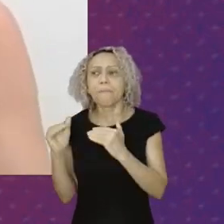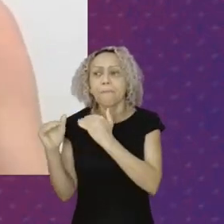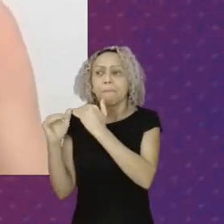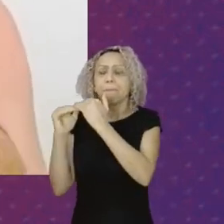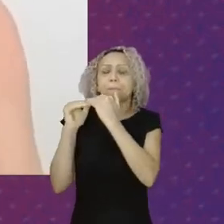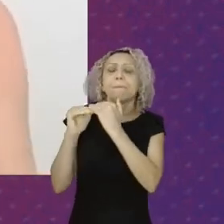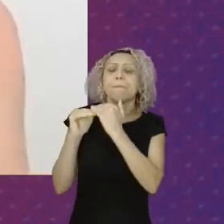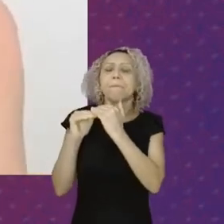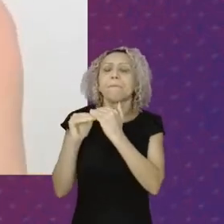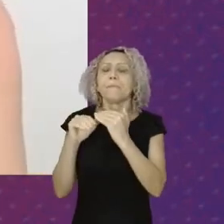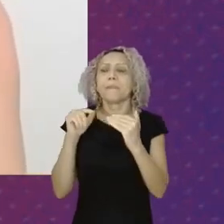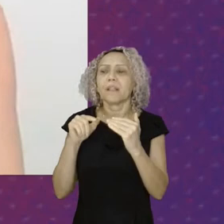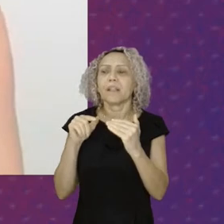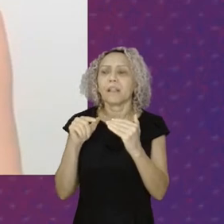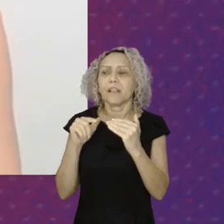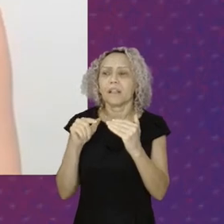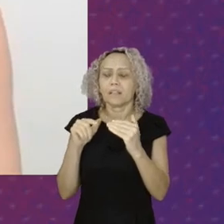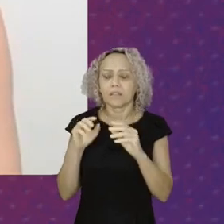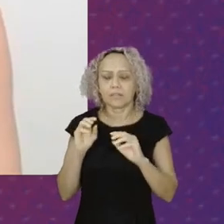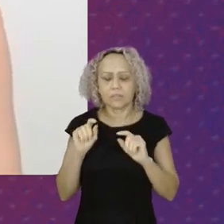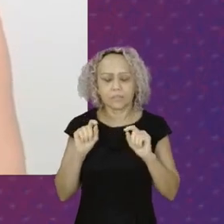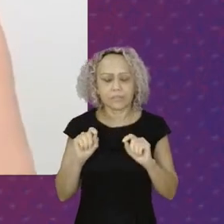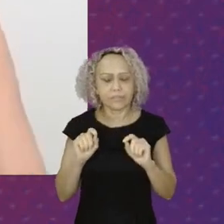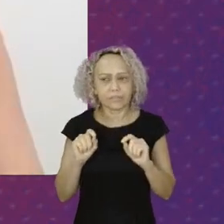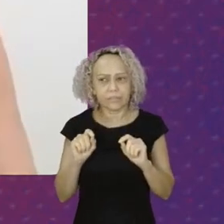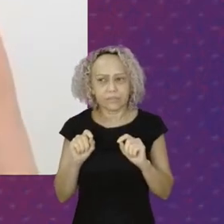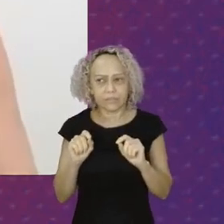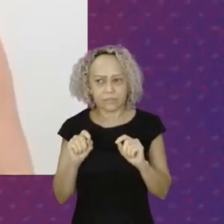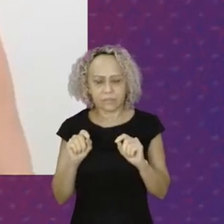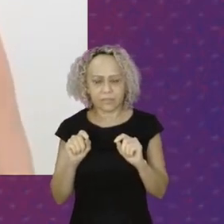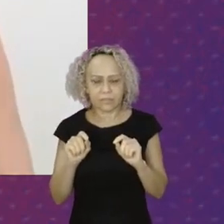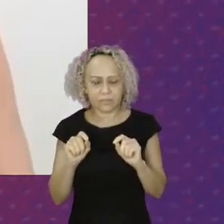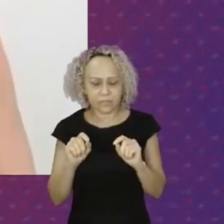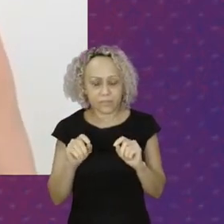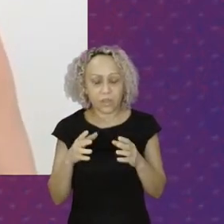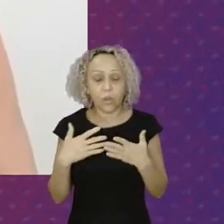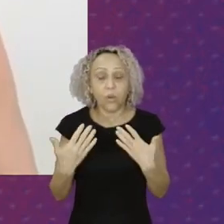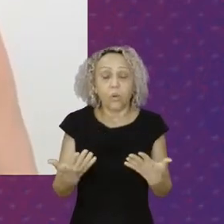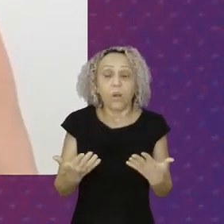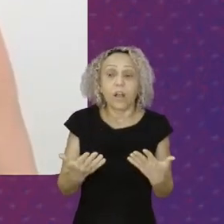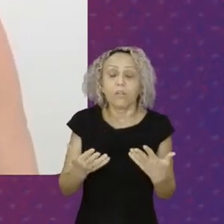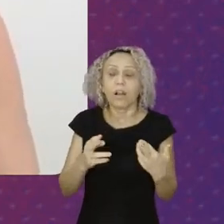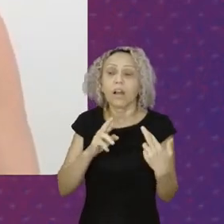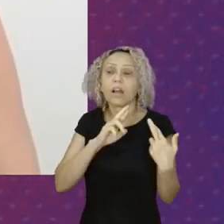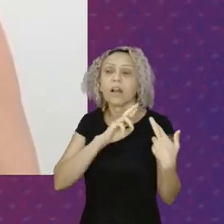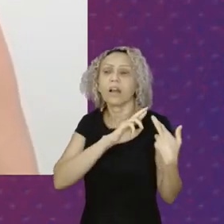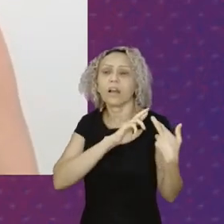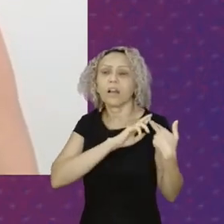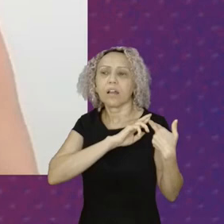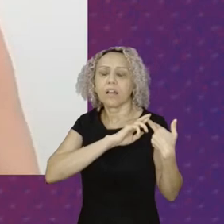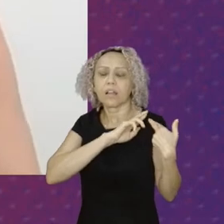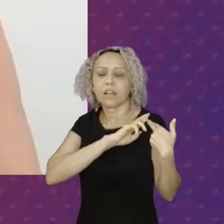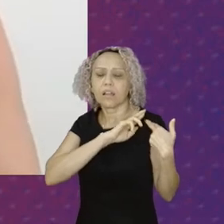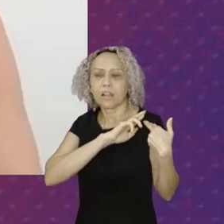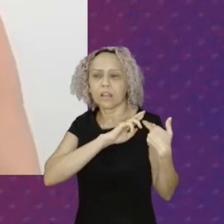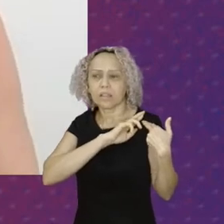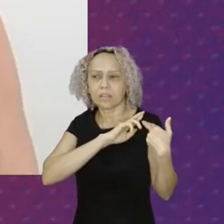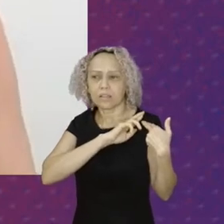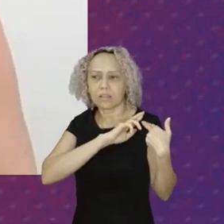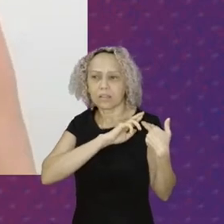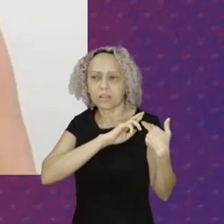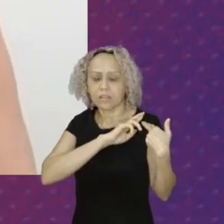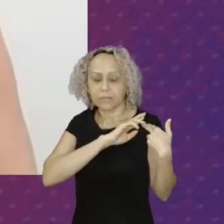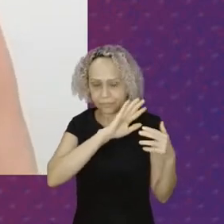que é aquele que imputa à pessoa a responsabilidade por ser quem é